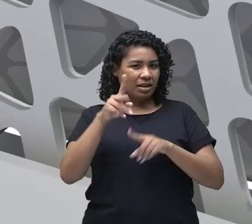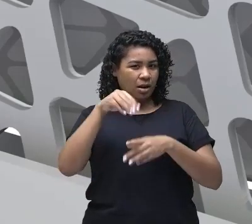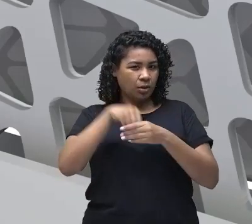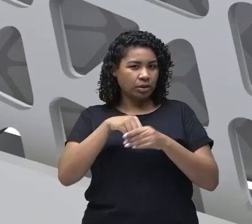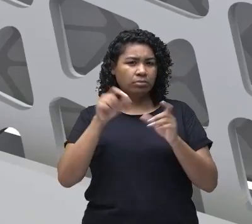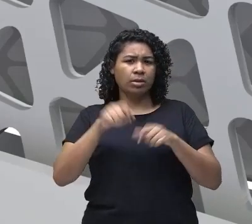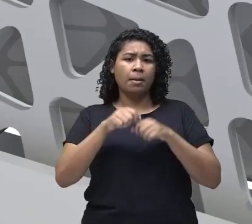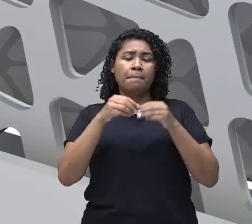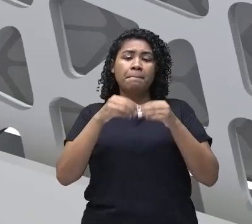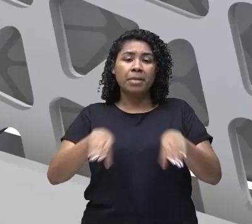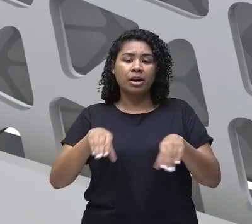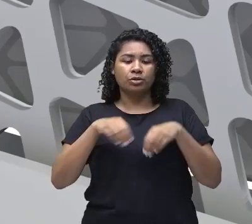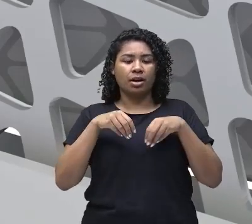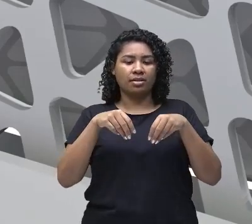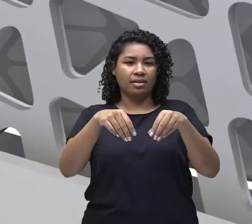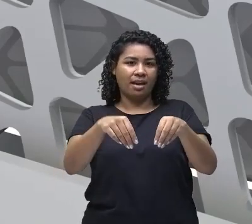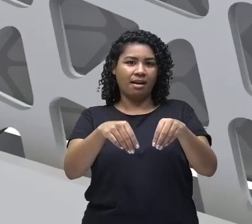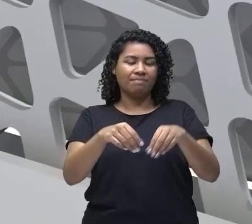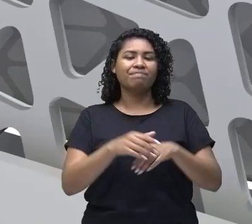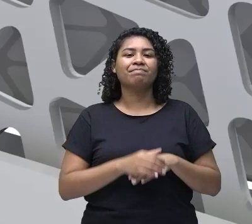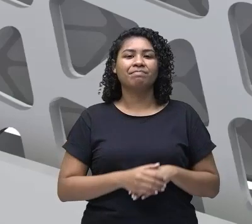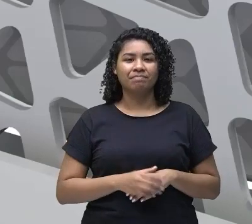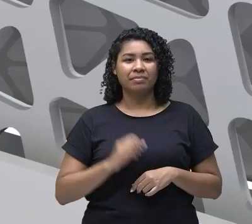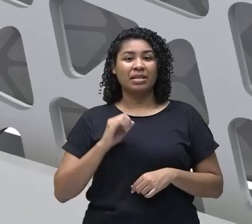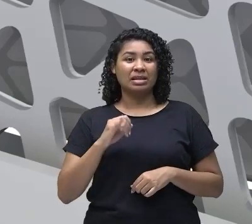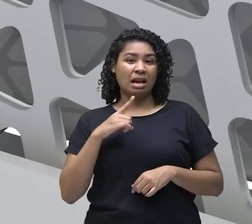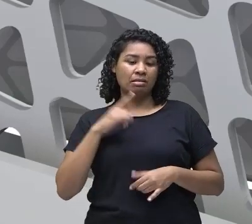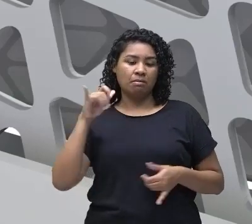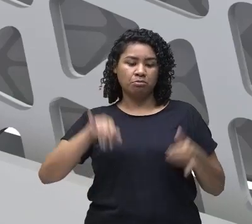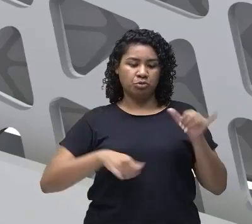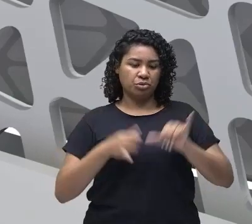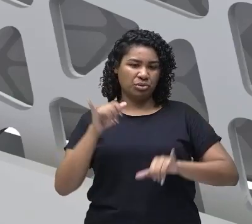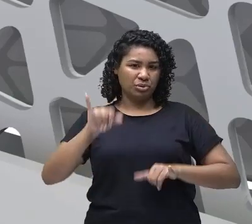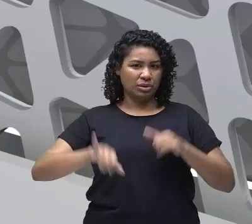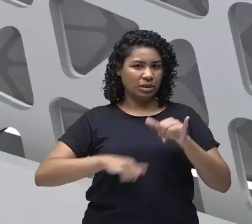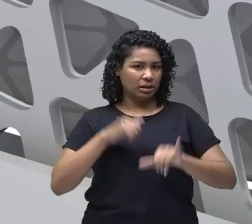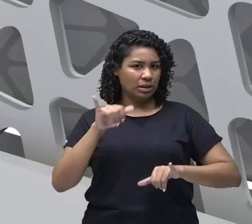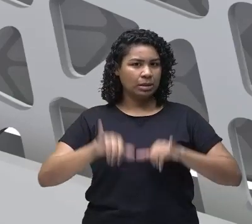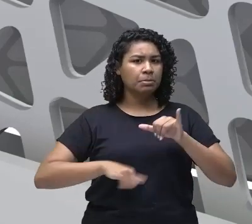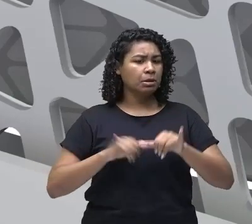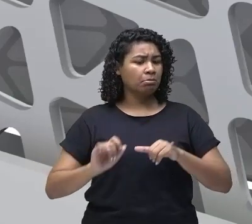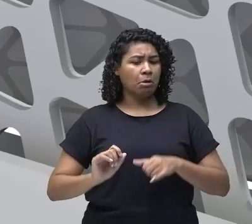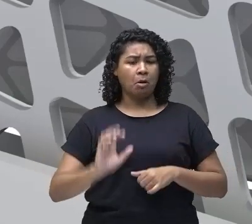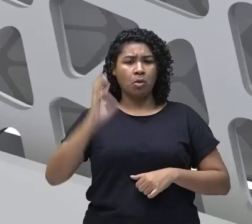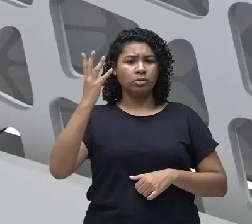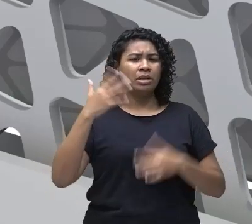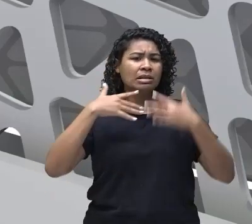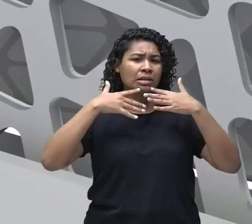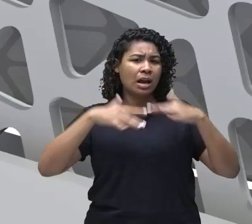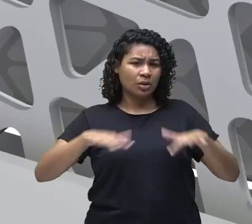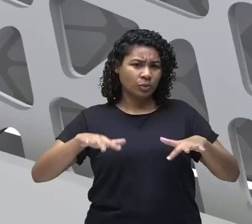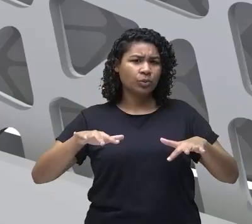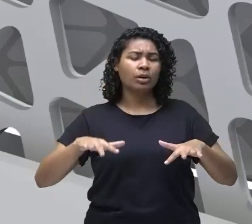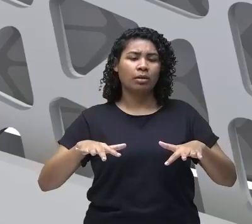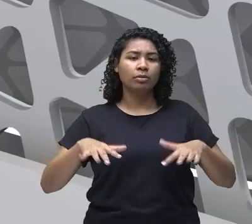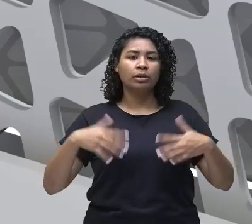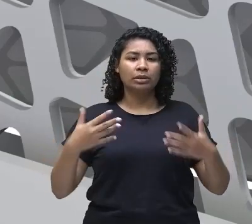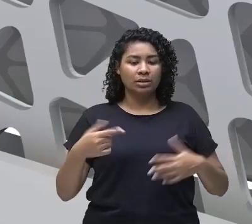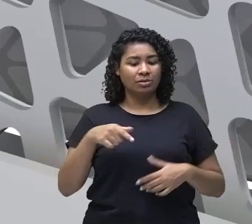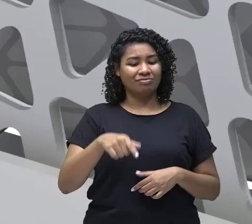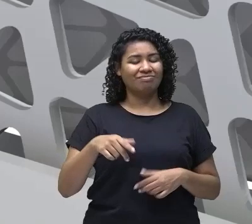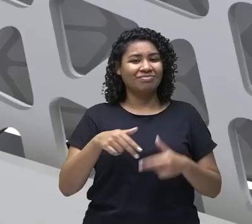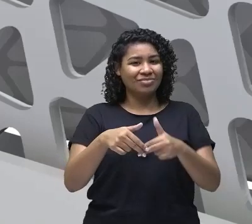o solo. Com as reações químicas, com as reações que vão acontecer por conta da radiação,